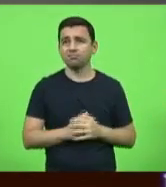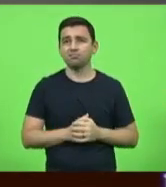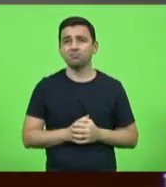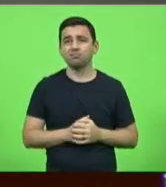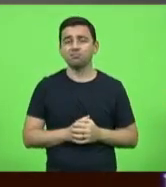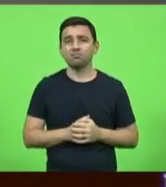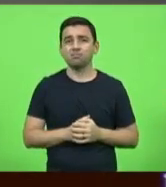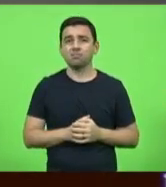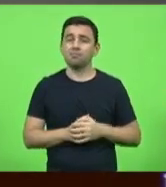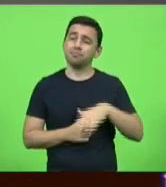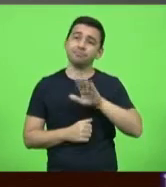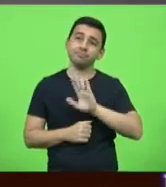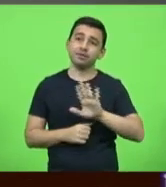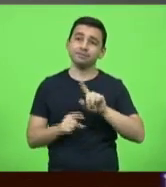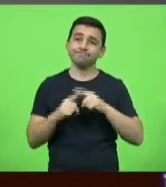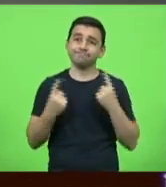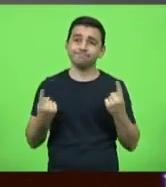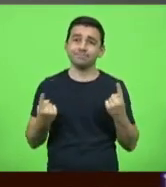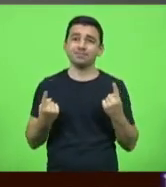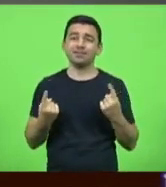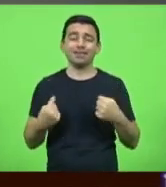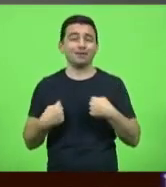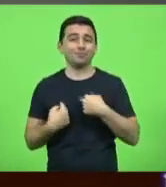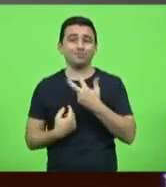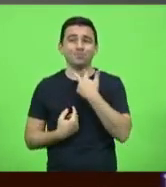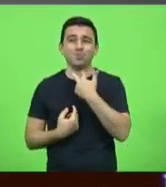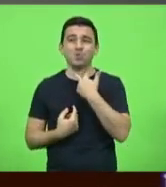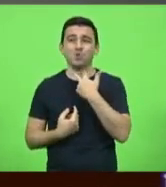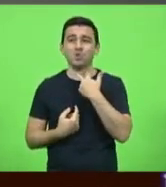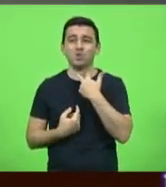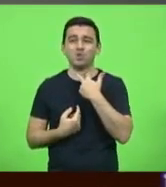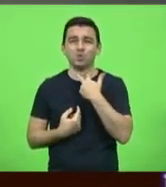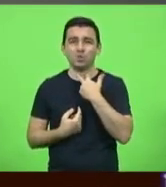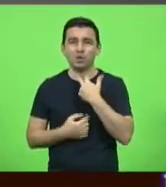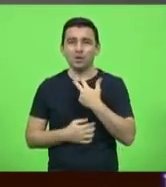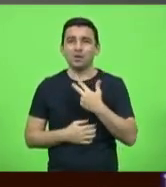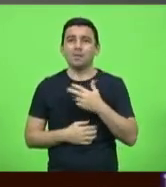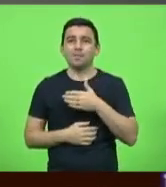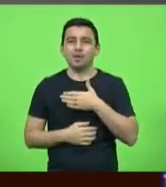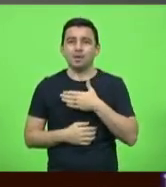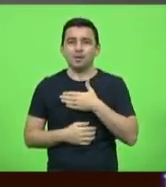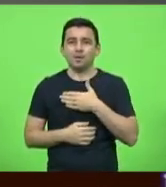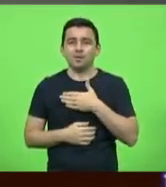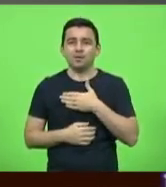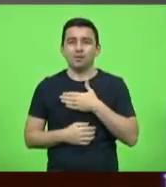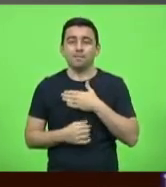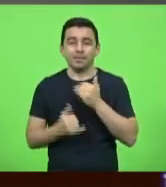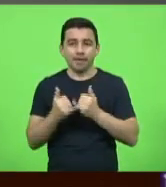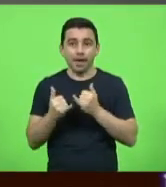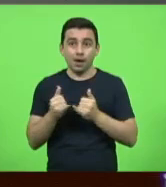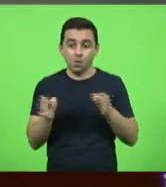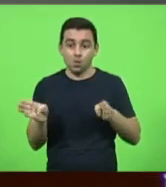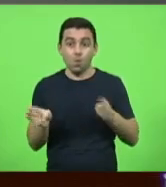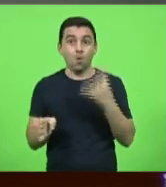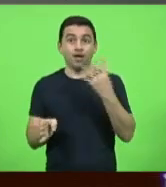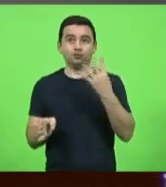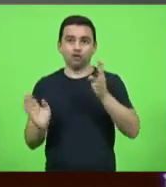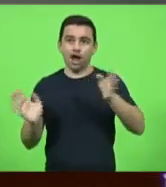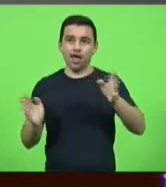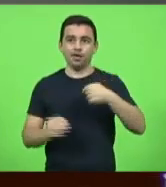Mas eu não posso aqui, na metade do meu quarto mandato, deputado